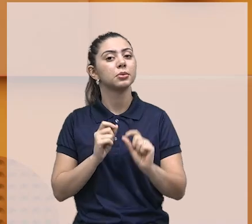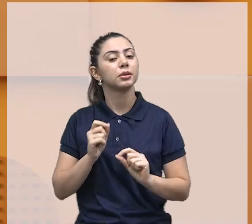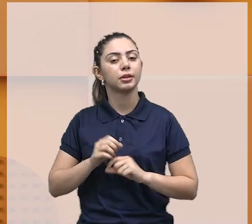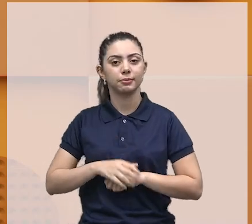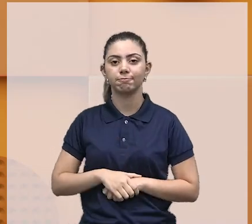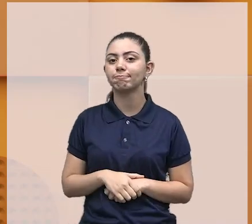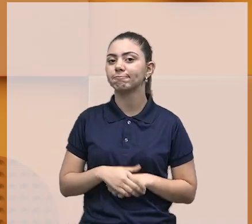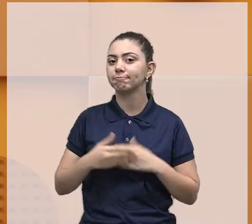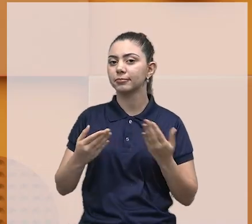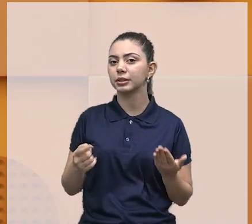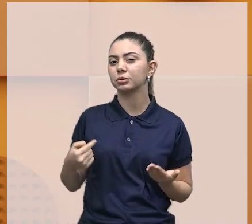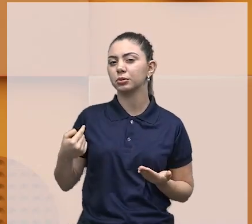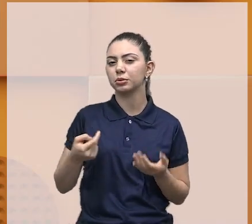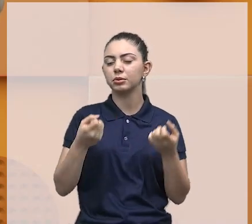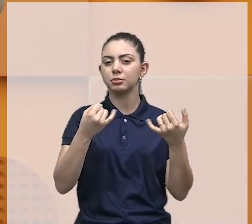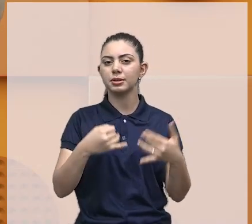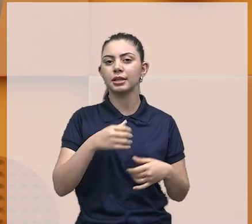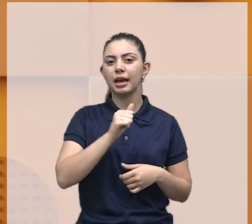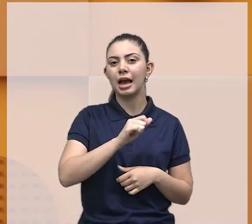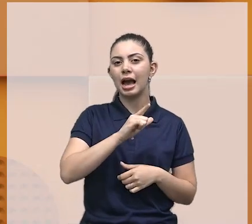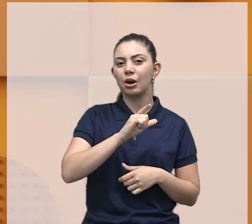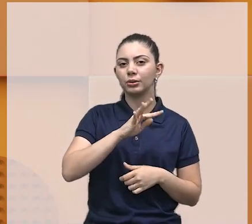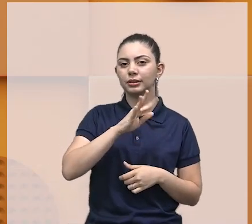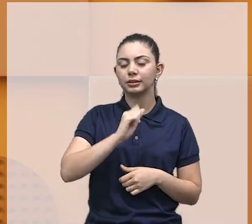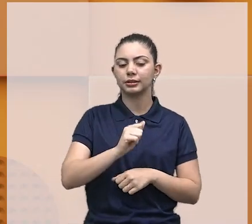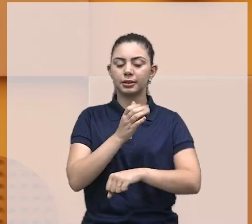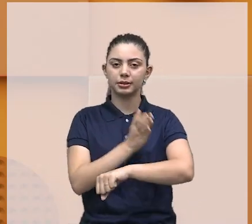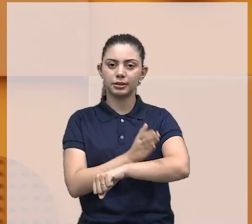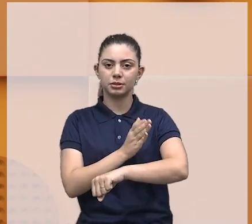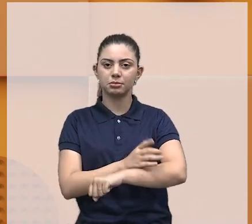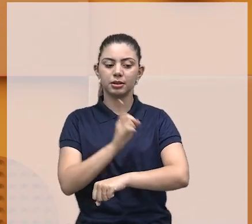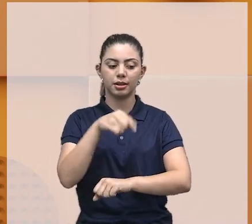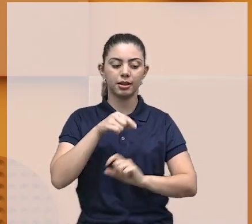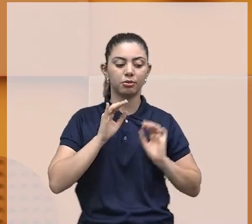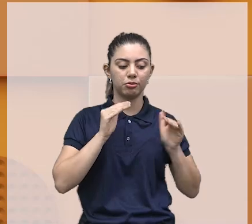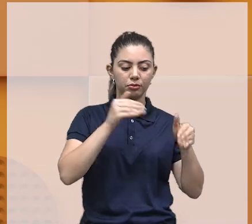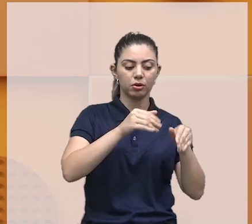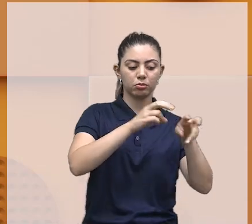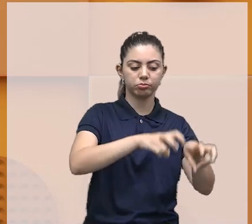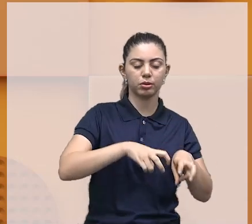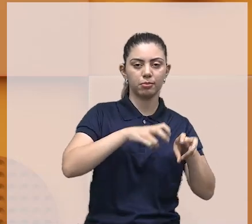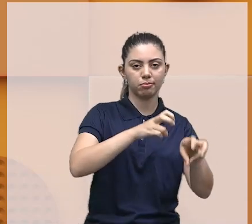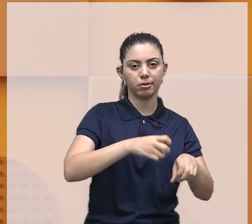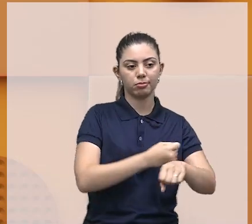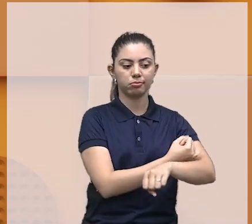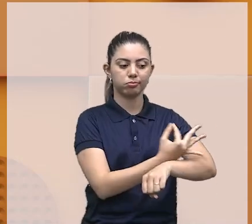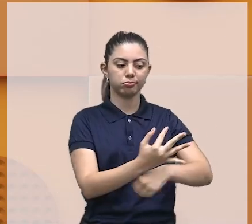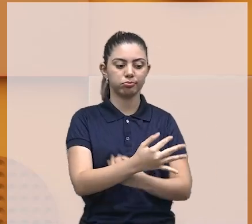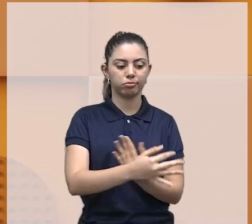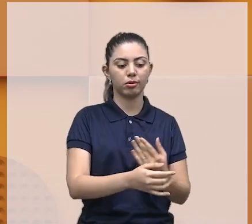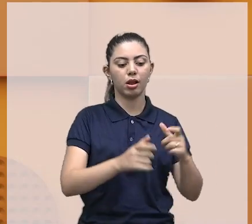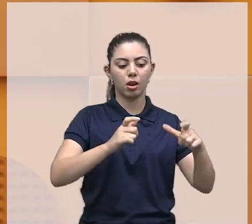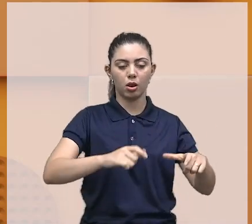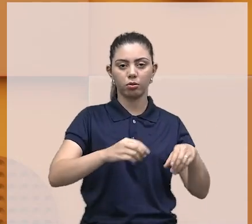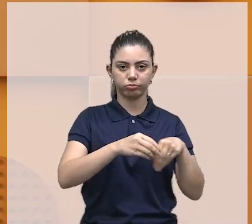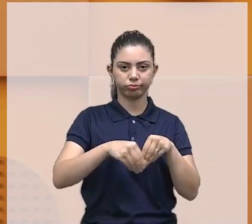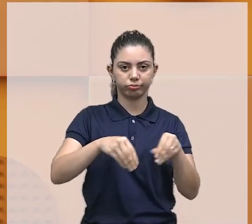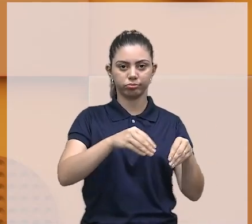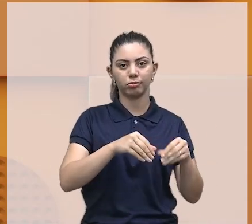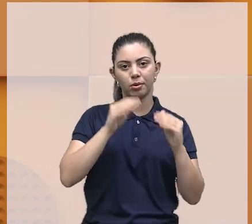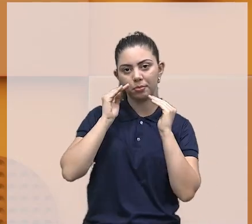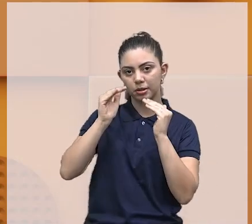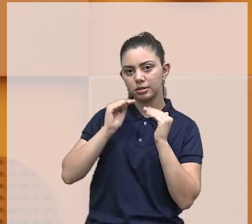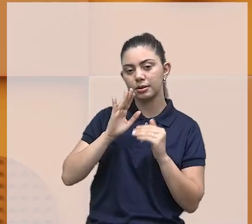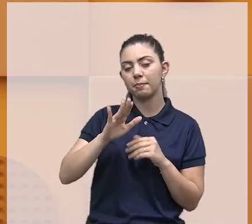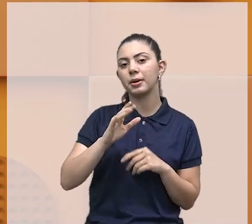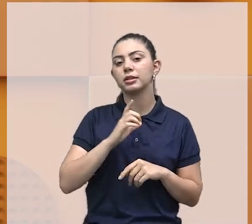fala, né, lá da Alta Idade Média, nós estamos falando ali dos camponeses, ligados, então, à terra, ao regime de servidão. E quando